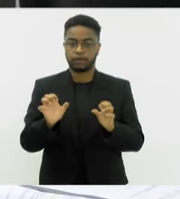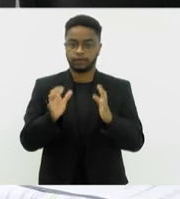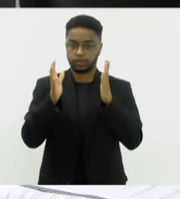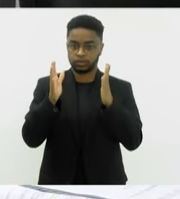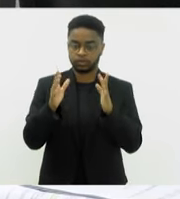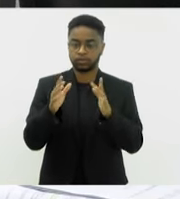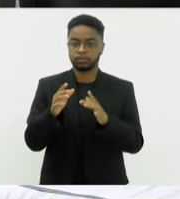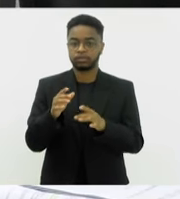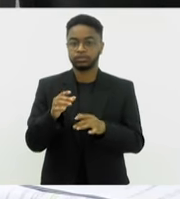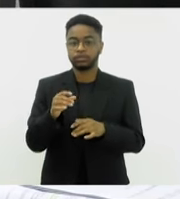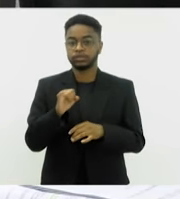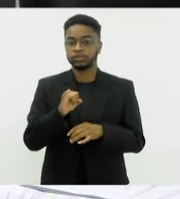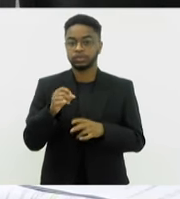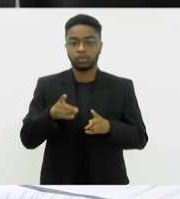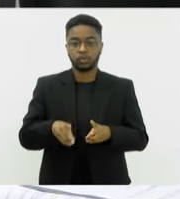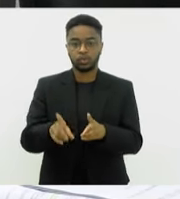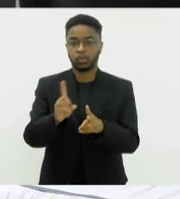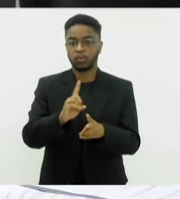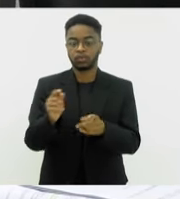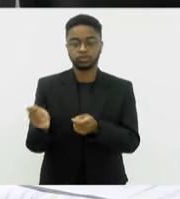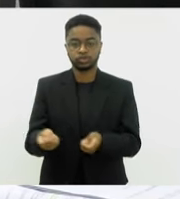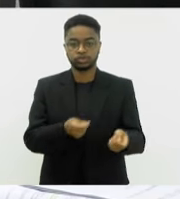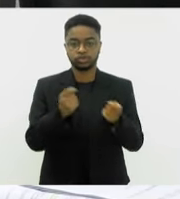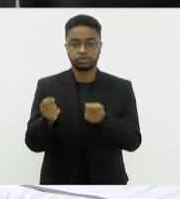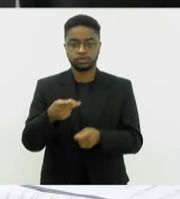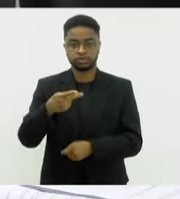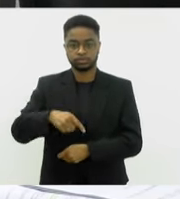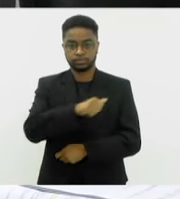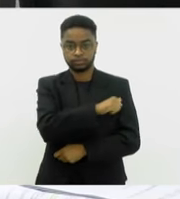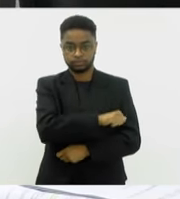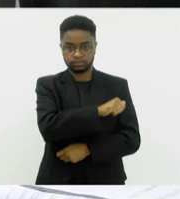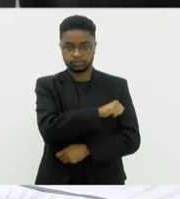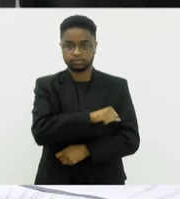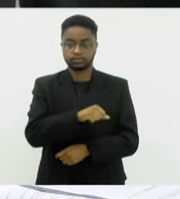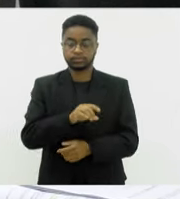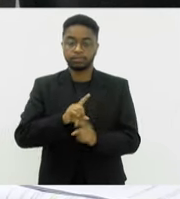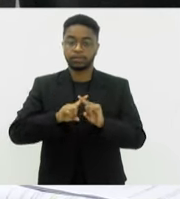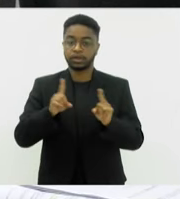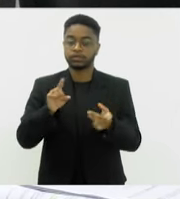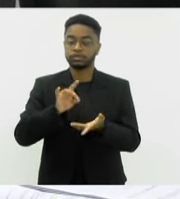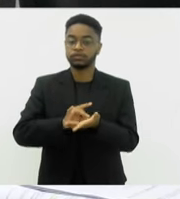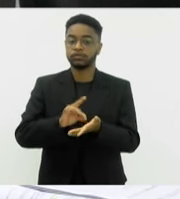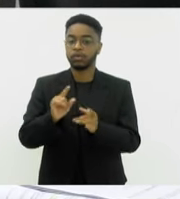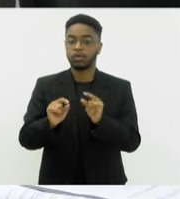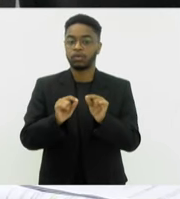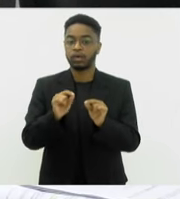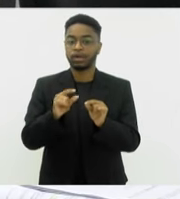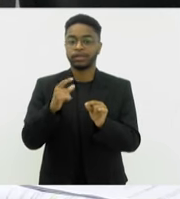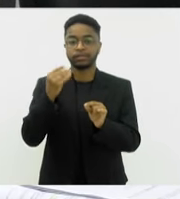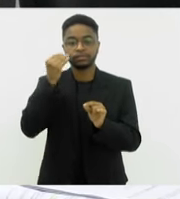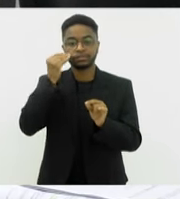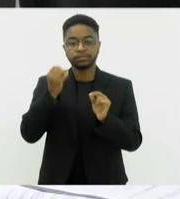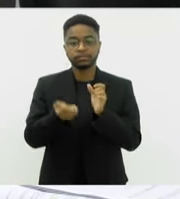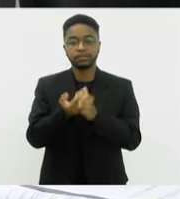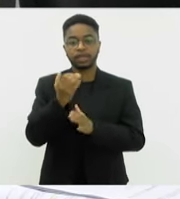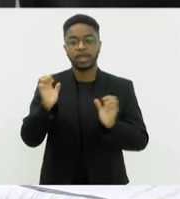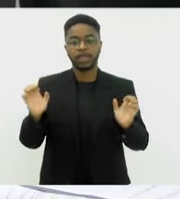de caráter não contínuo e não habitual no âmbito do Estado do Rio de Janeiro. Na verdade, é para fazer aquelas festas